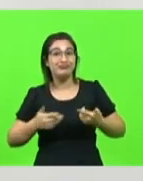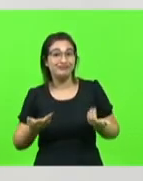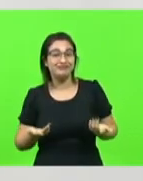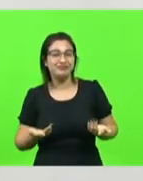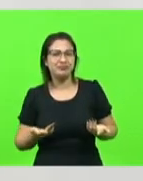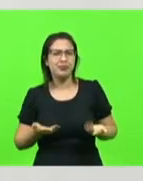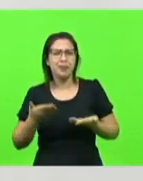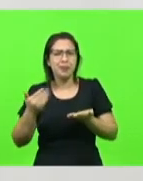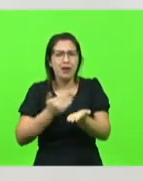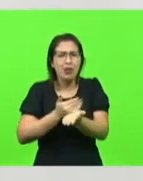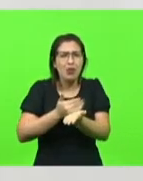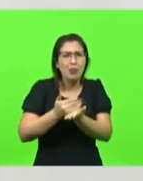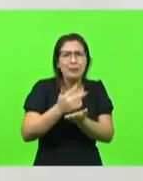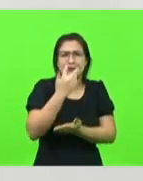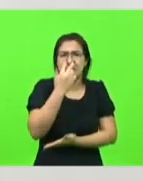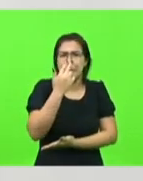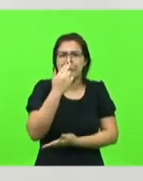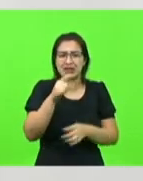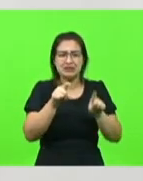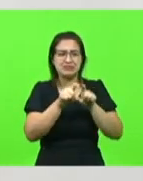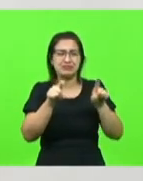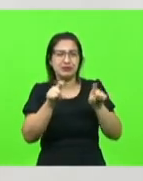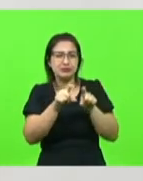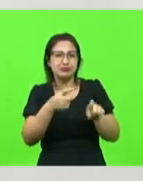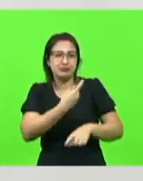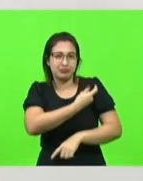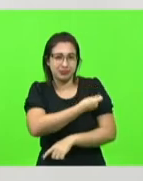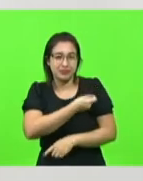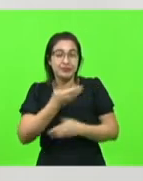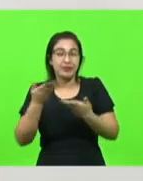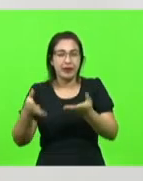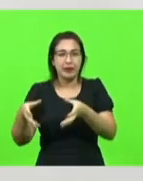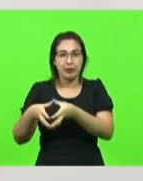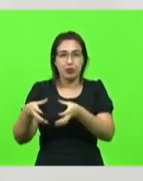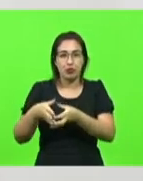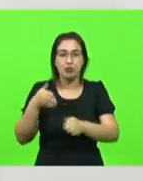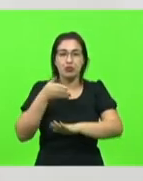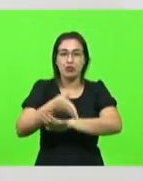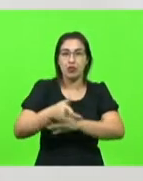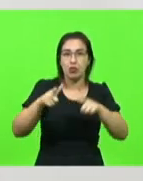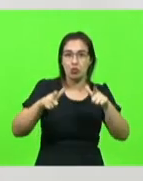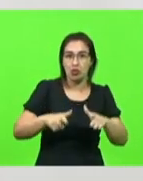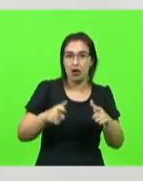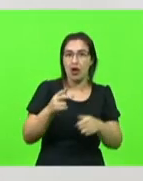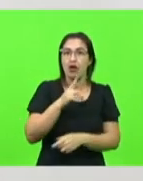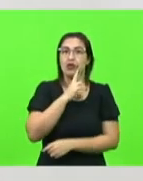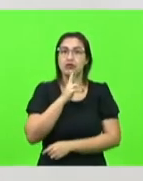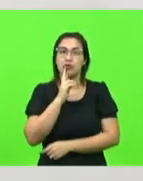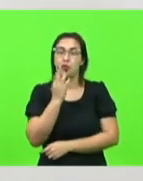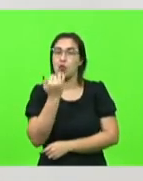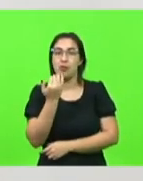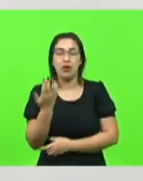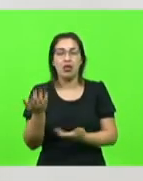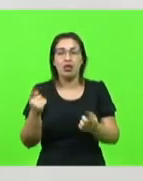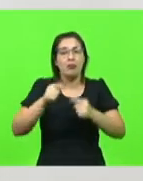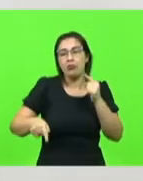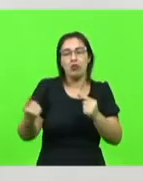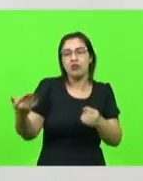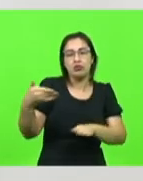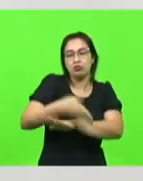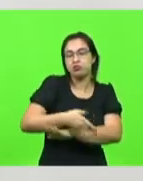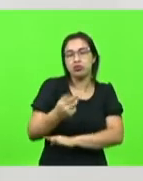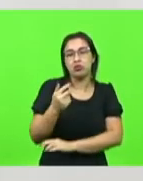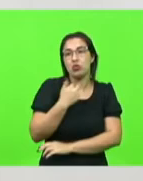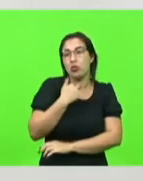inocente, parece o passaporte sanitário, que quando os judeus chegaram no restaurante, disseram, não, vocês não podem mais entrar aqui, vocês não são de